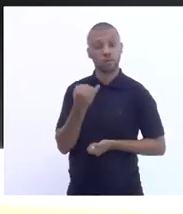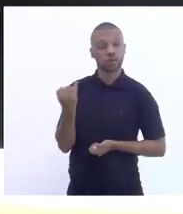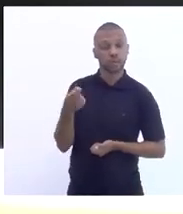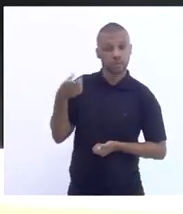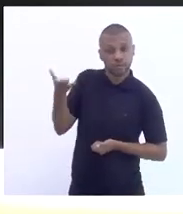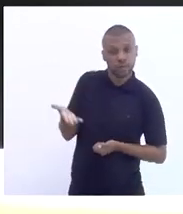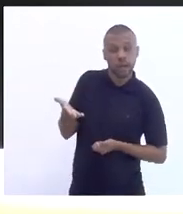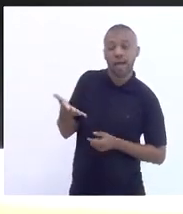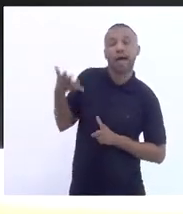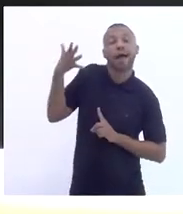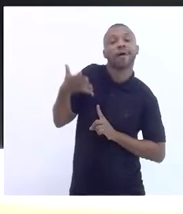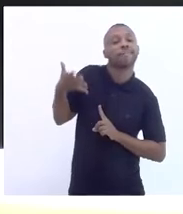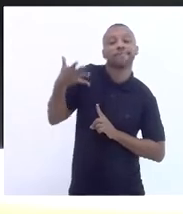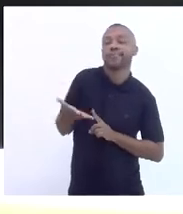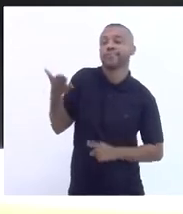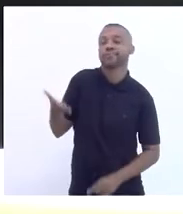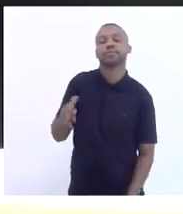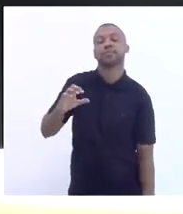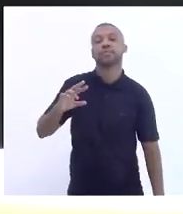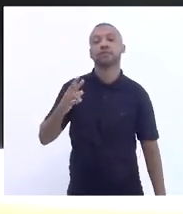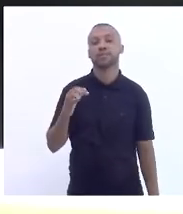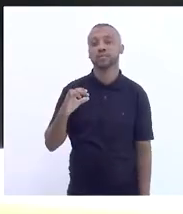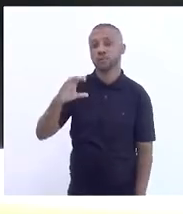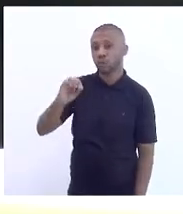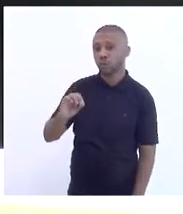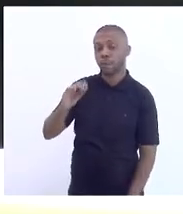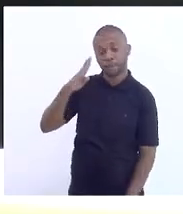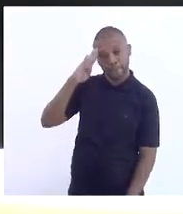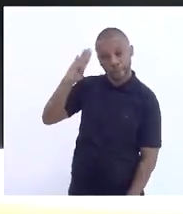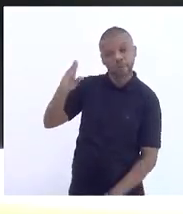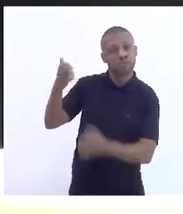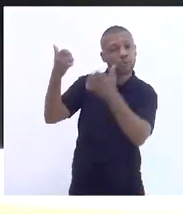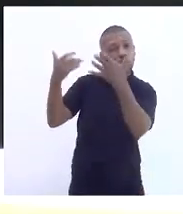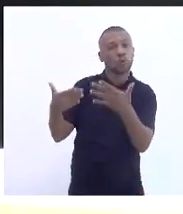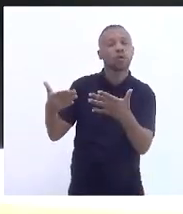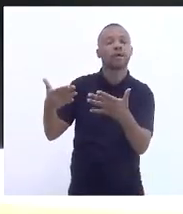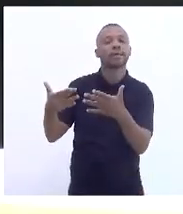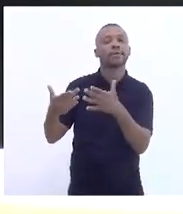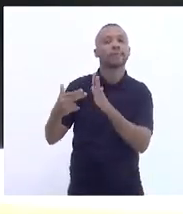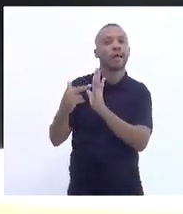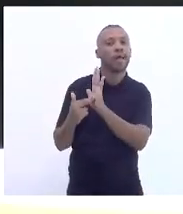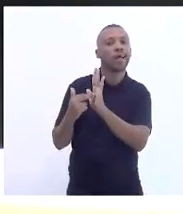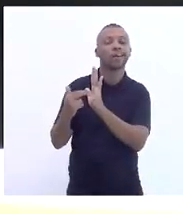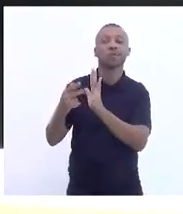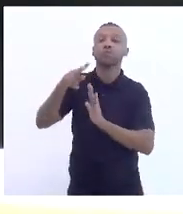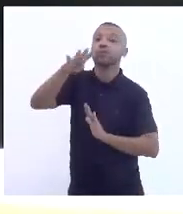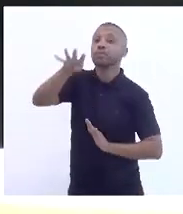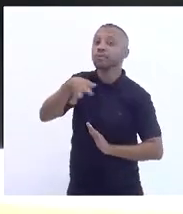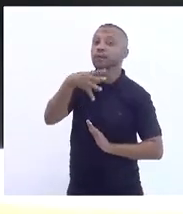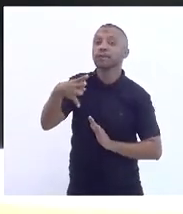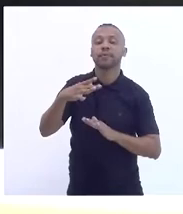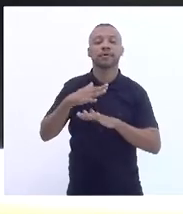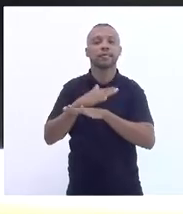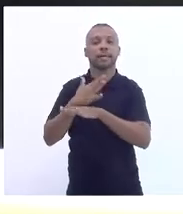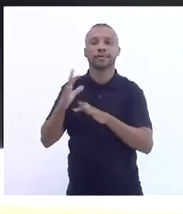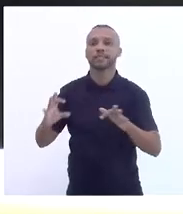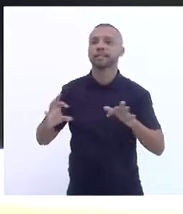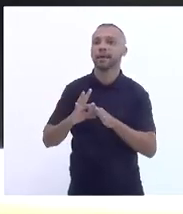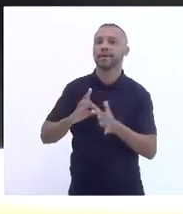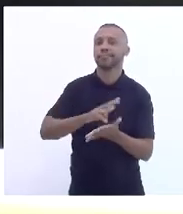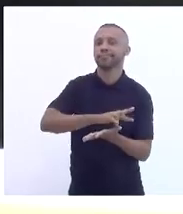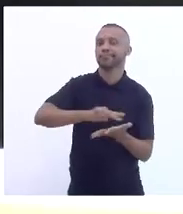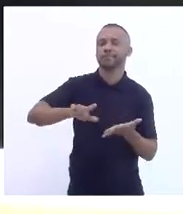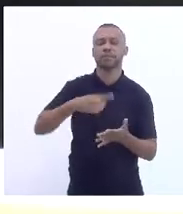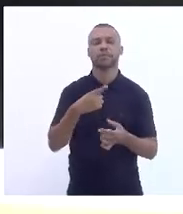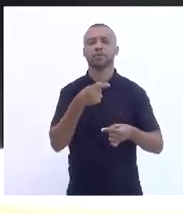muito a fala do Chico principalmente em relação a essa dinâmica né do cidades Integradas já que a gente tem uma